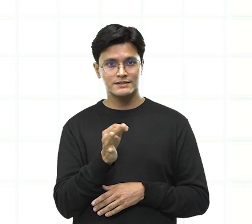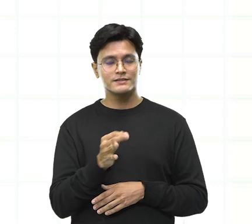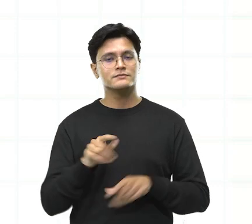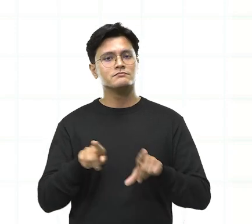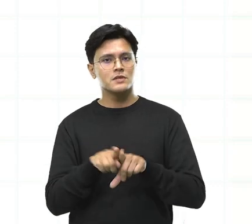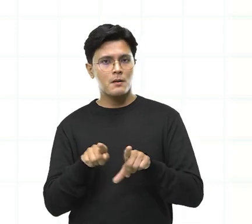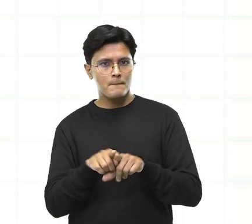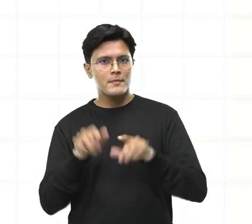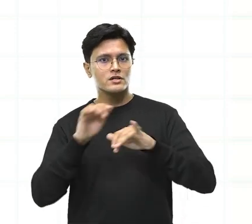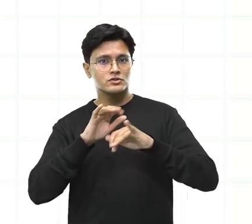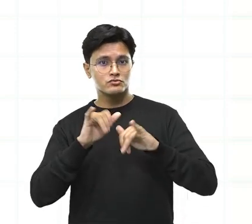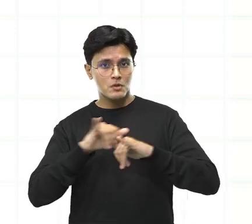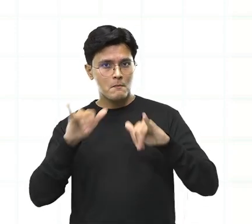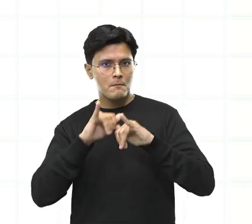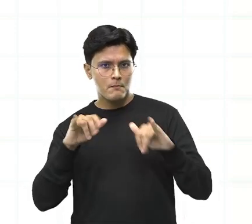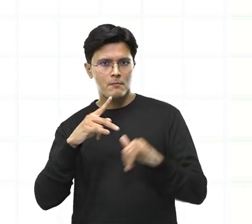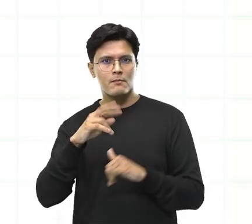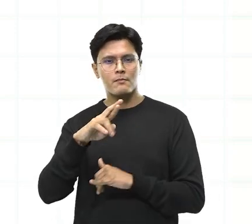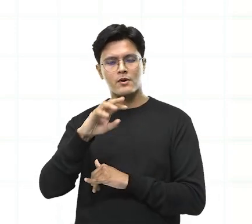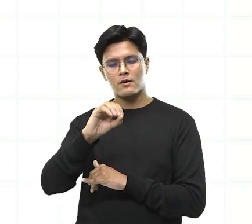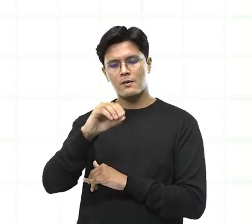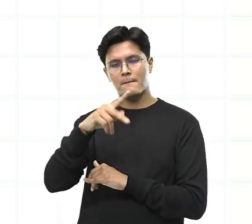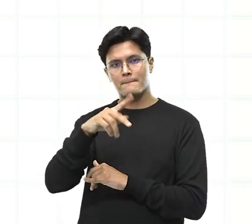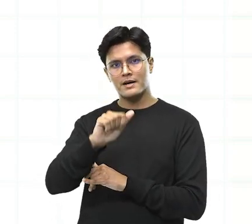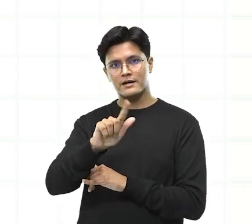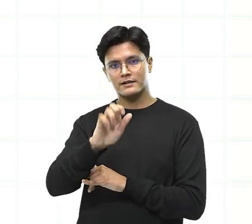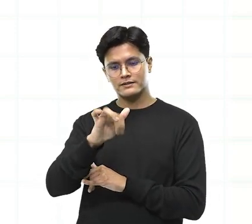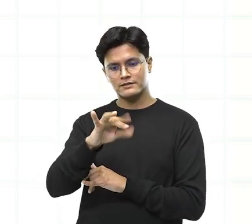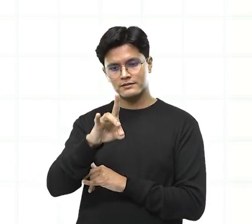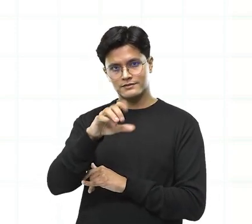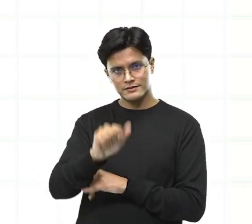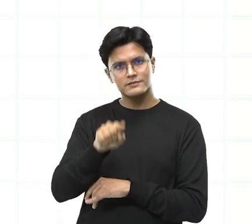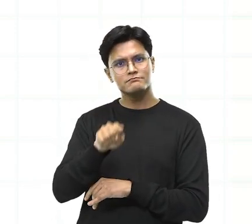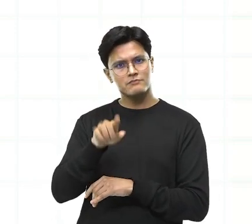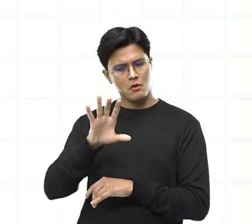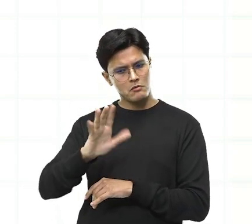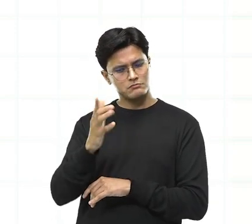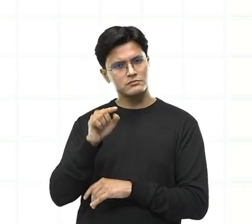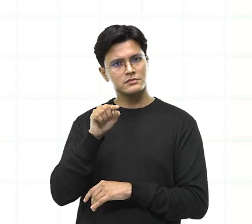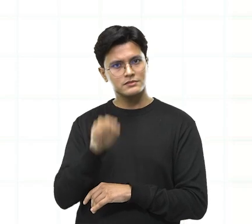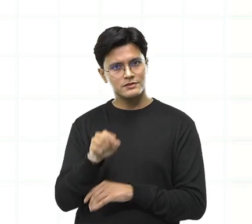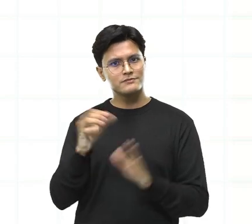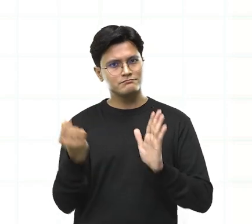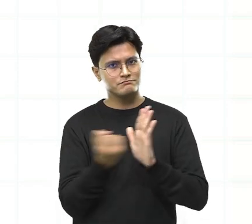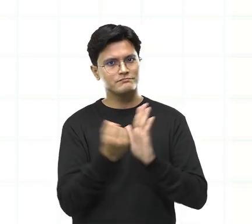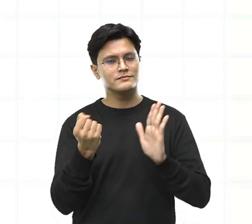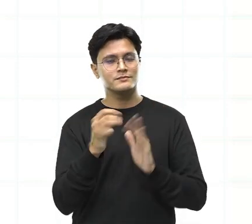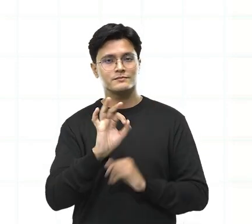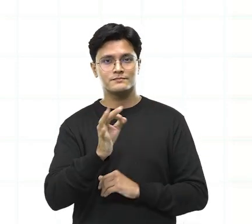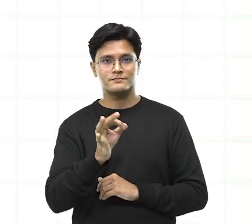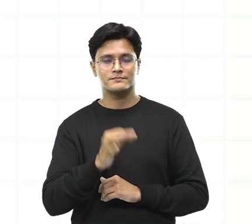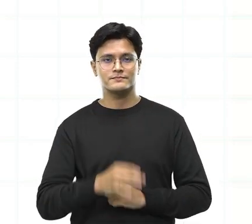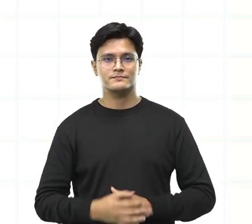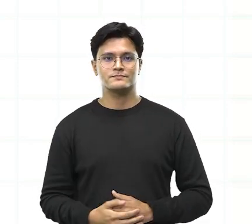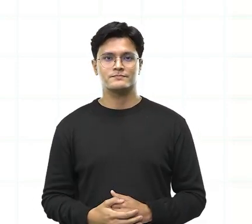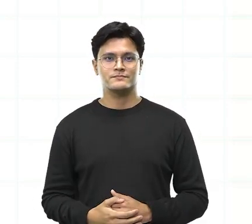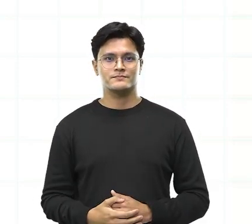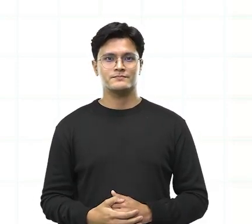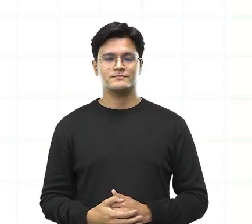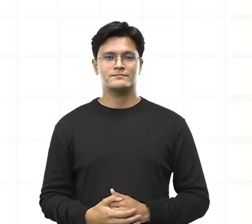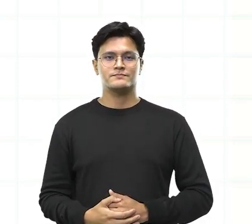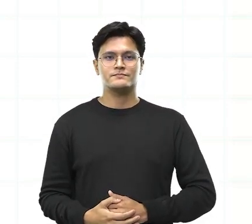nas propagandas. Apareceu ali aquele símbolo, a gente já sabe do que está tratando, certo?